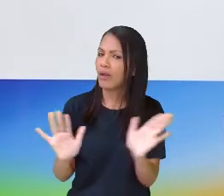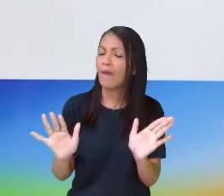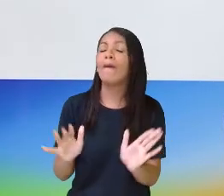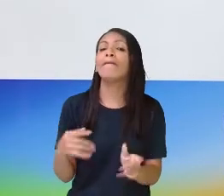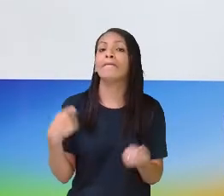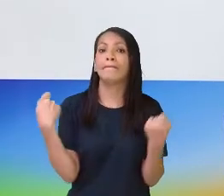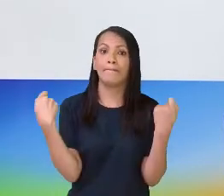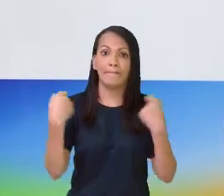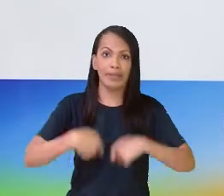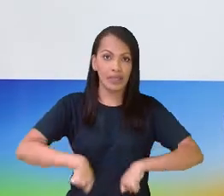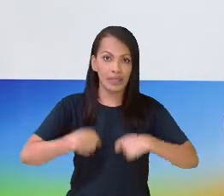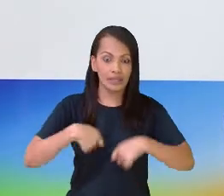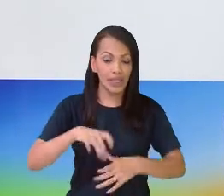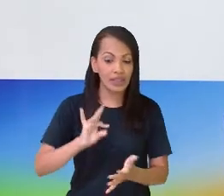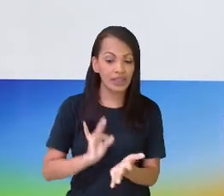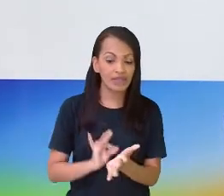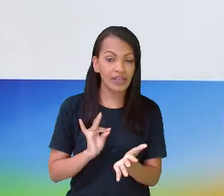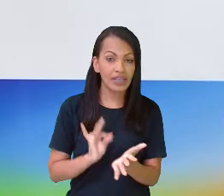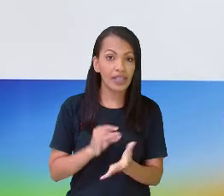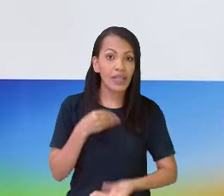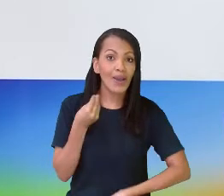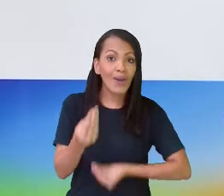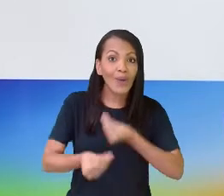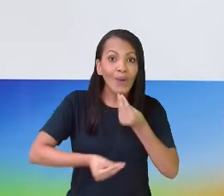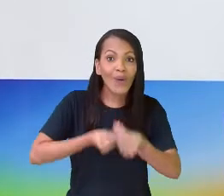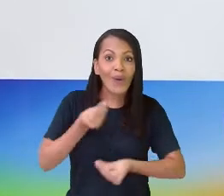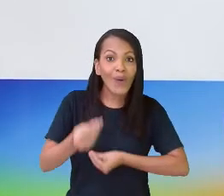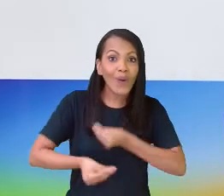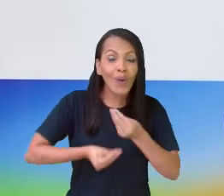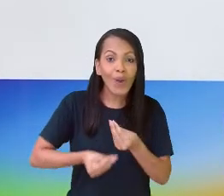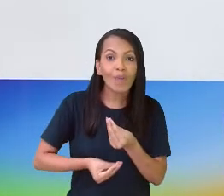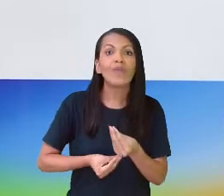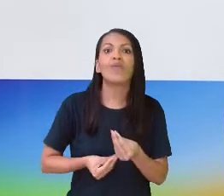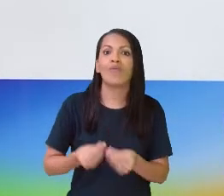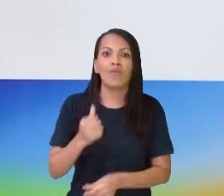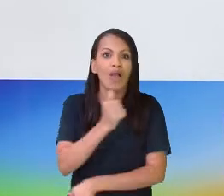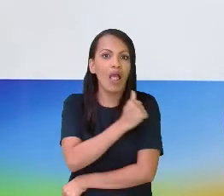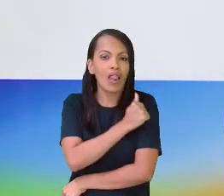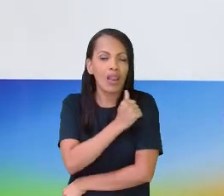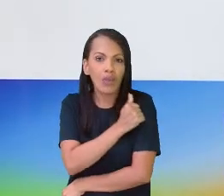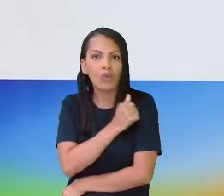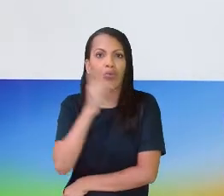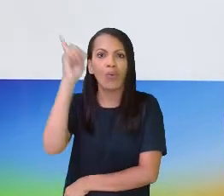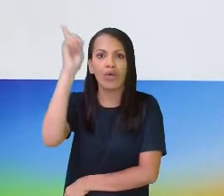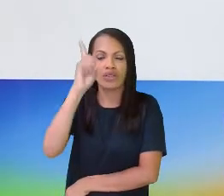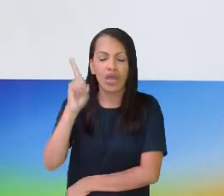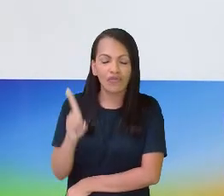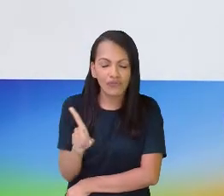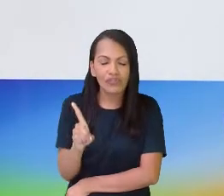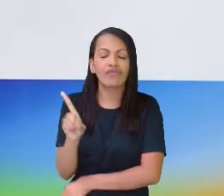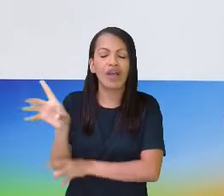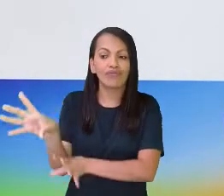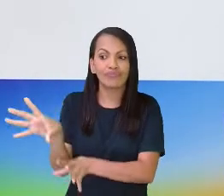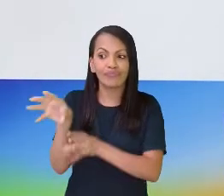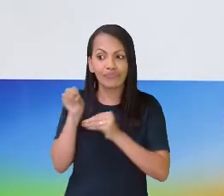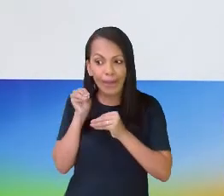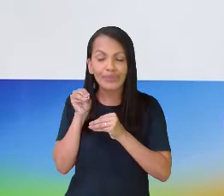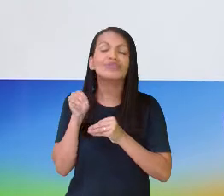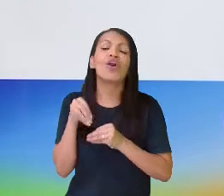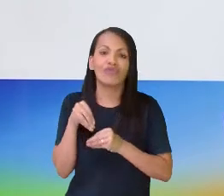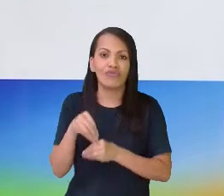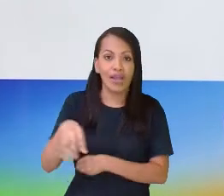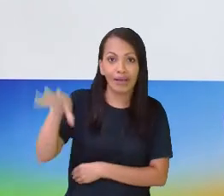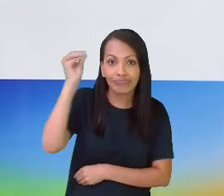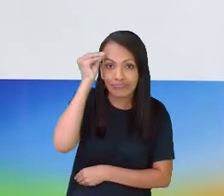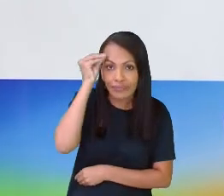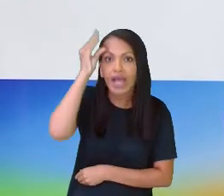verdade pensar na repercussão da atividade para esse estudante, para o seu desenvolvimento integral. E aí, quando a gente pensa